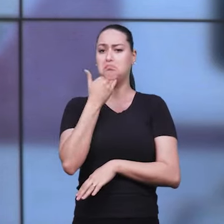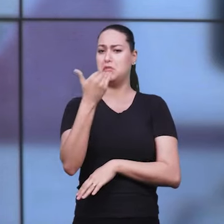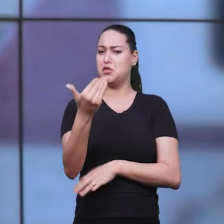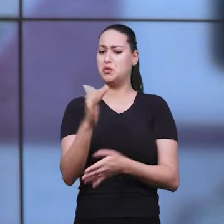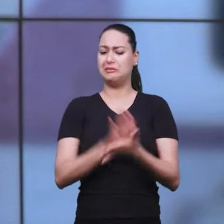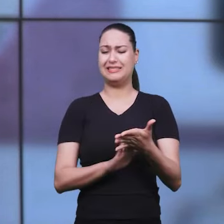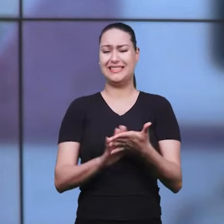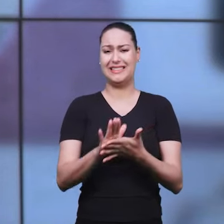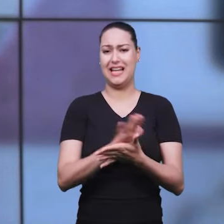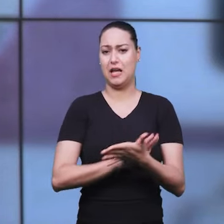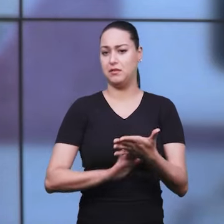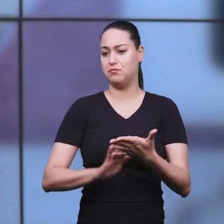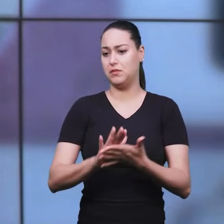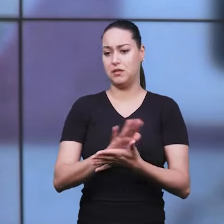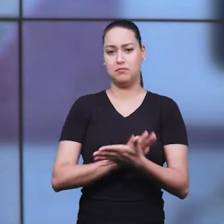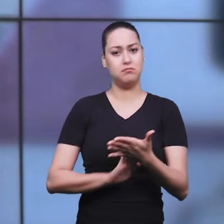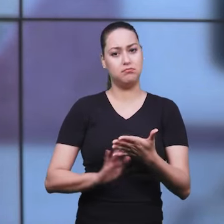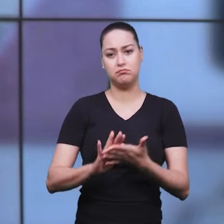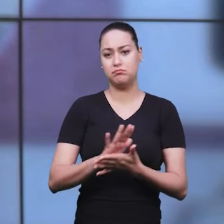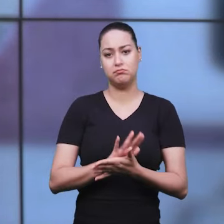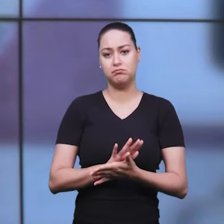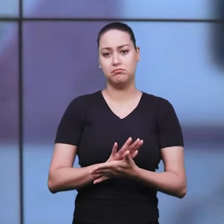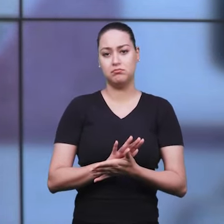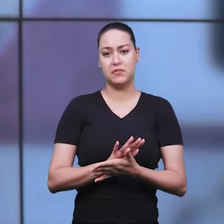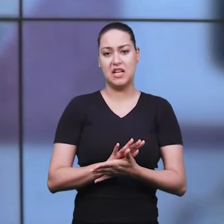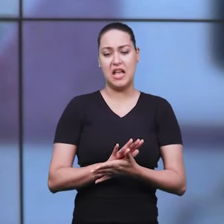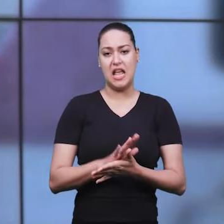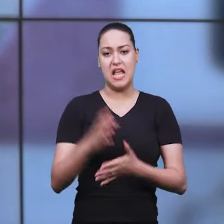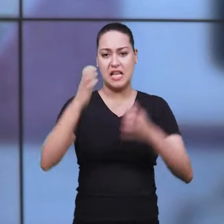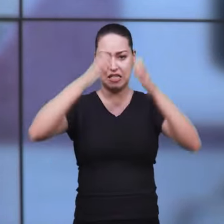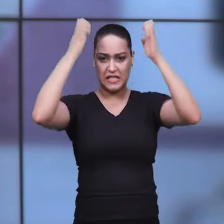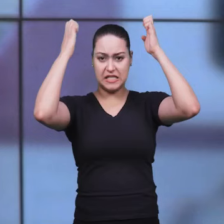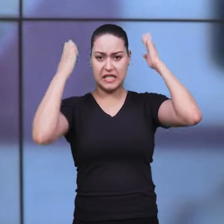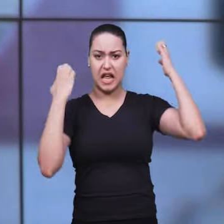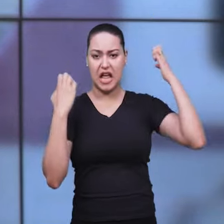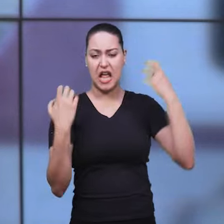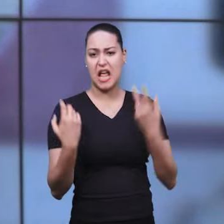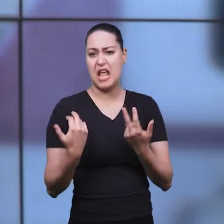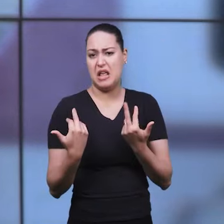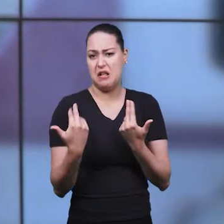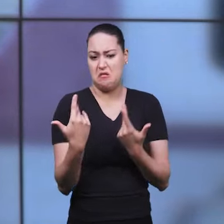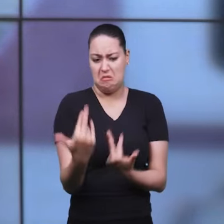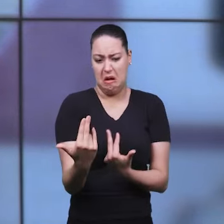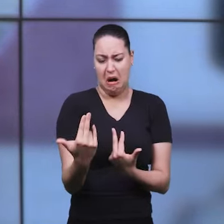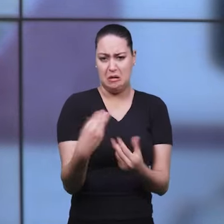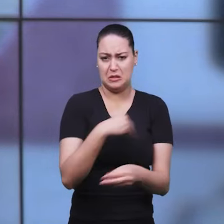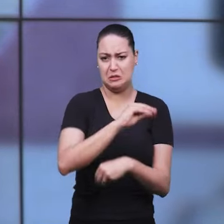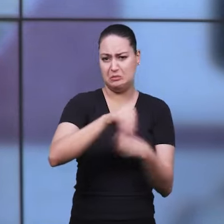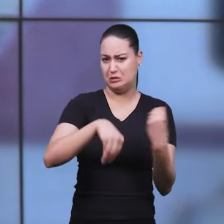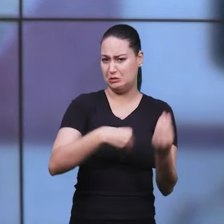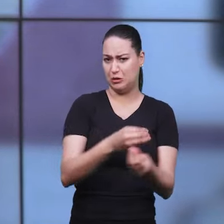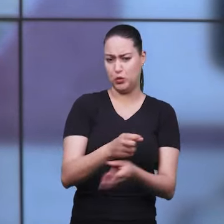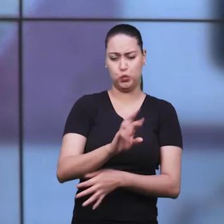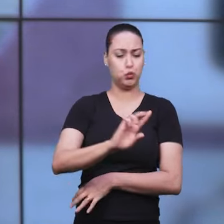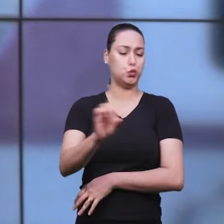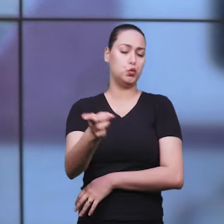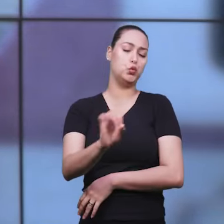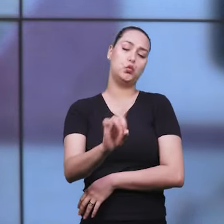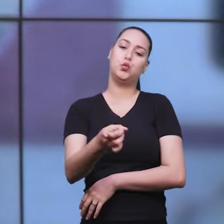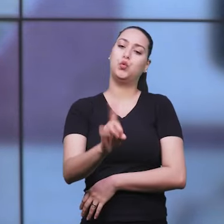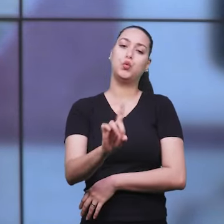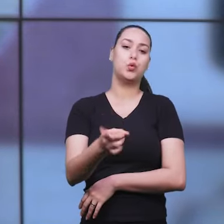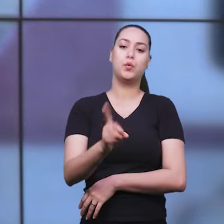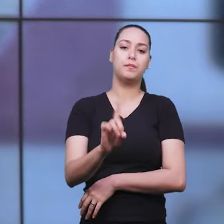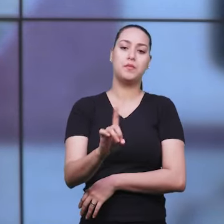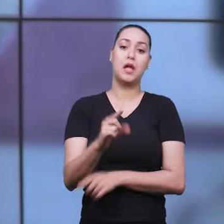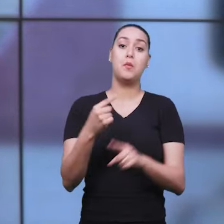pediu. Vejam, Esther não tomou para si o modo de viver no palácio de Susã, porque sabia que a voz